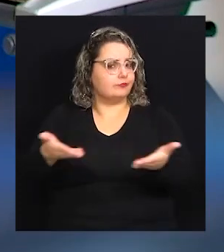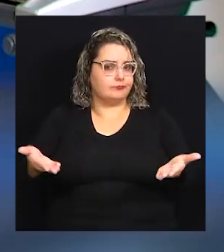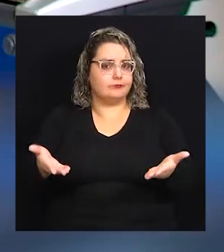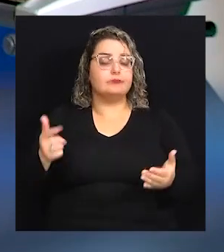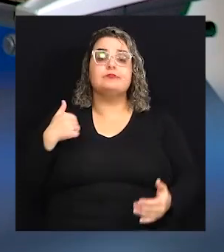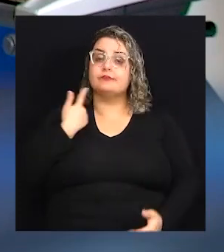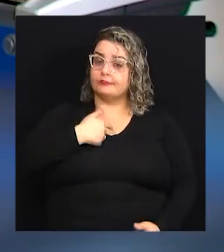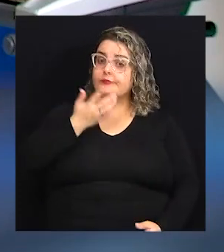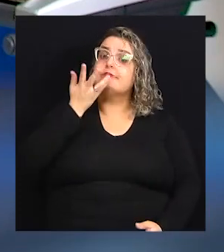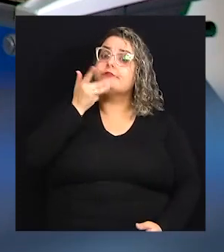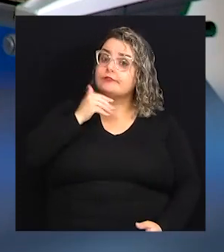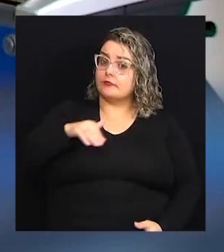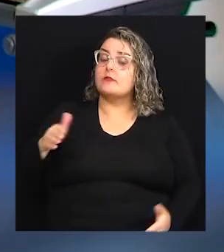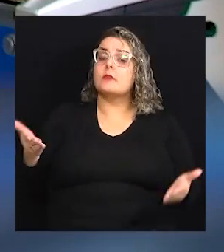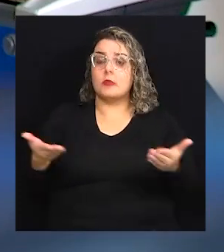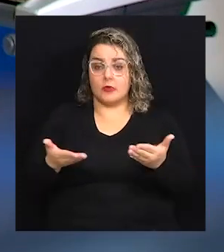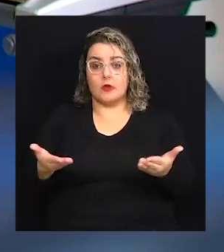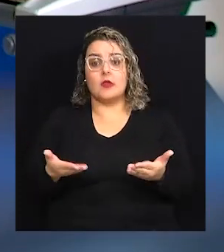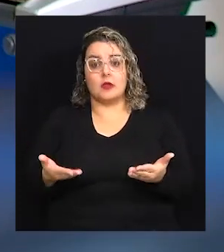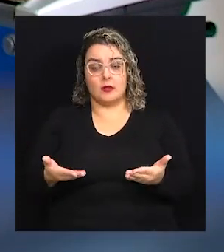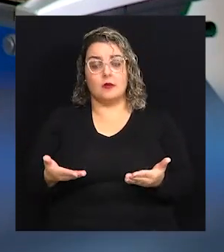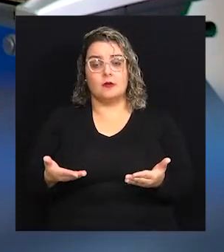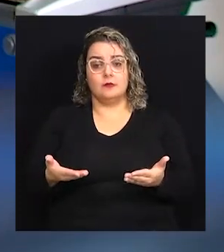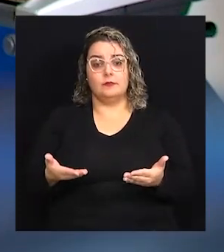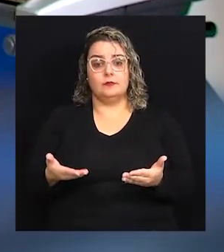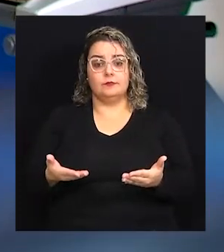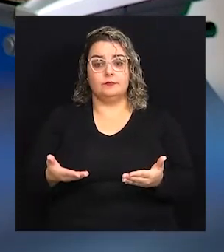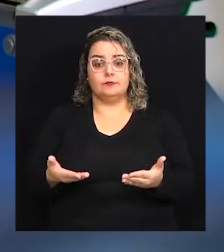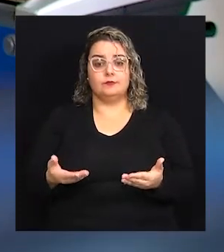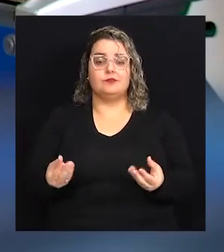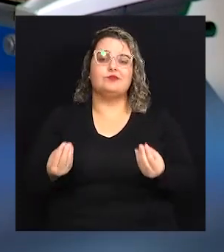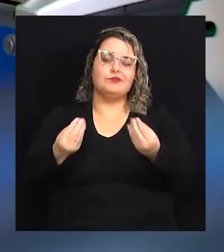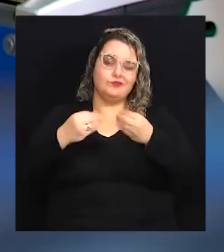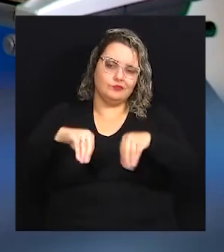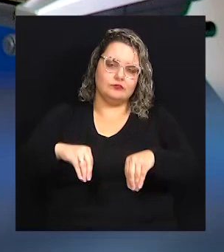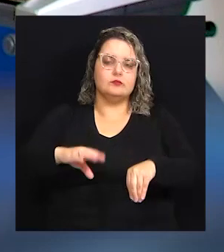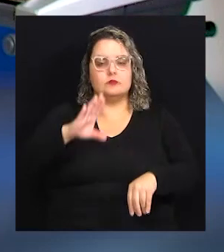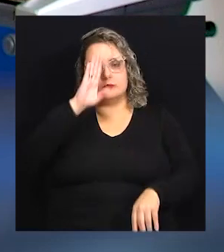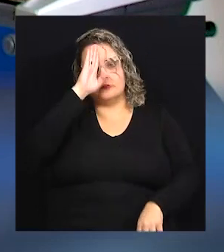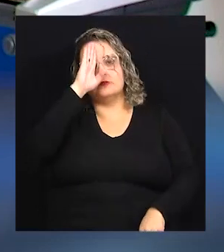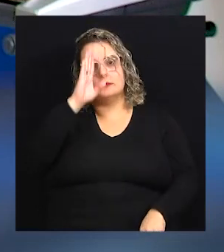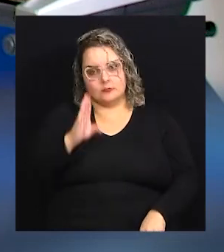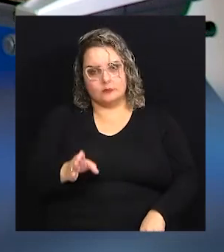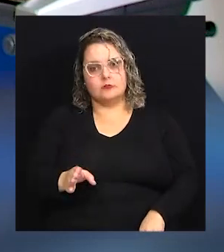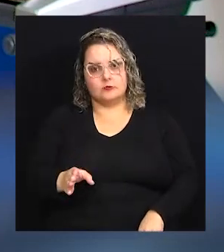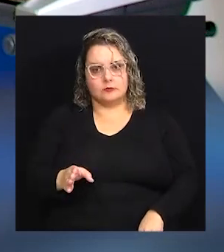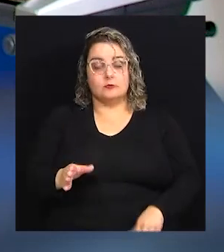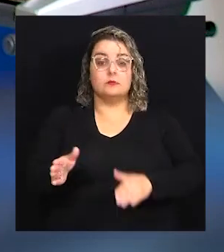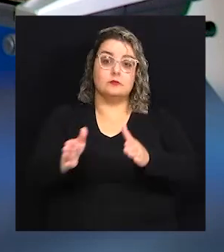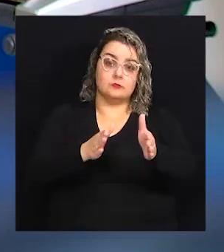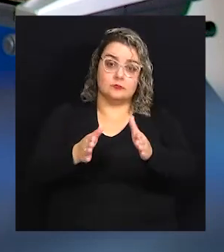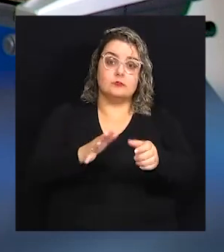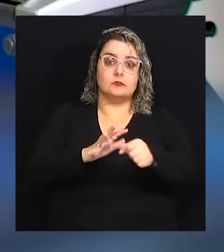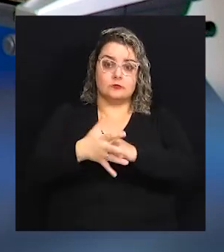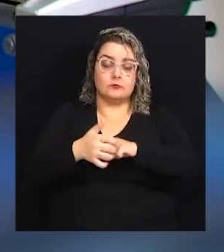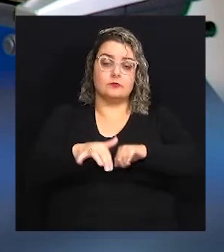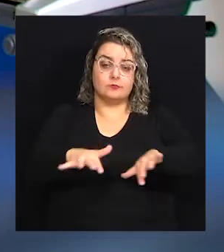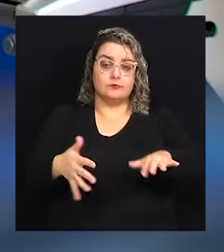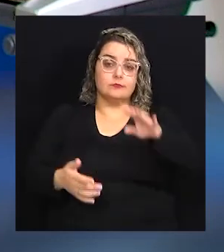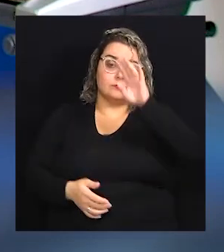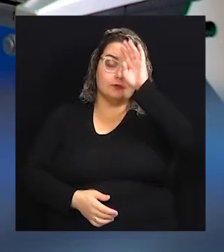crianças. E as nossas crianças hoje, elas foram muito prejudicadas, principalmente no